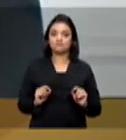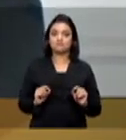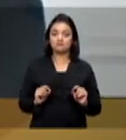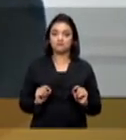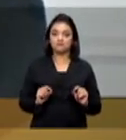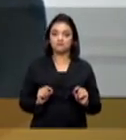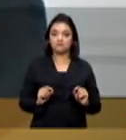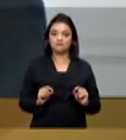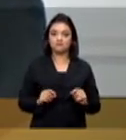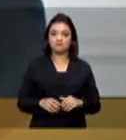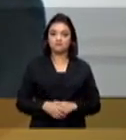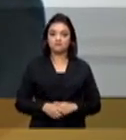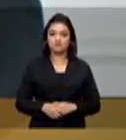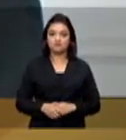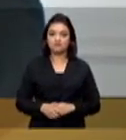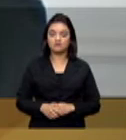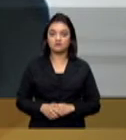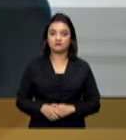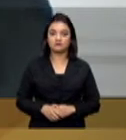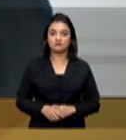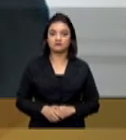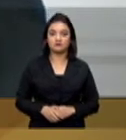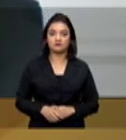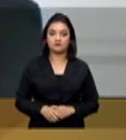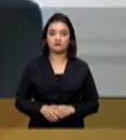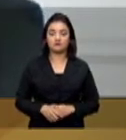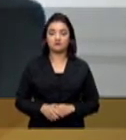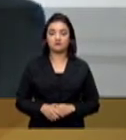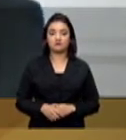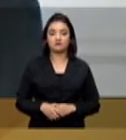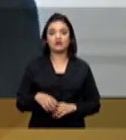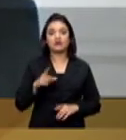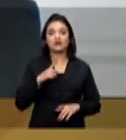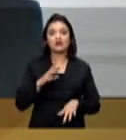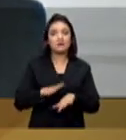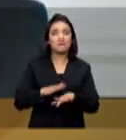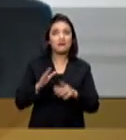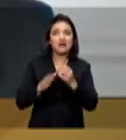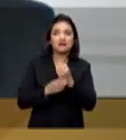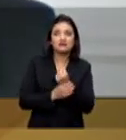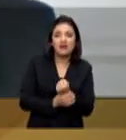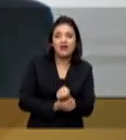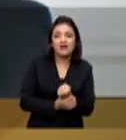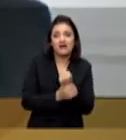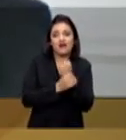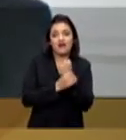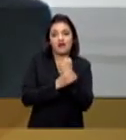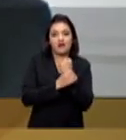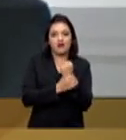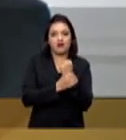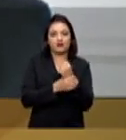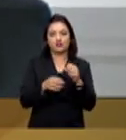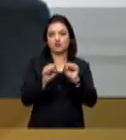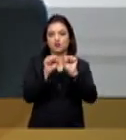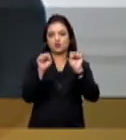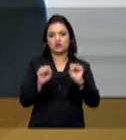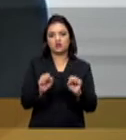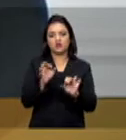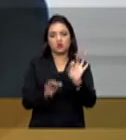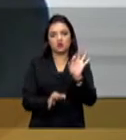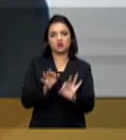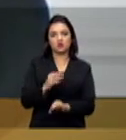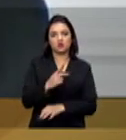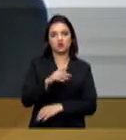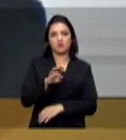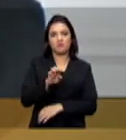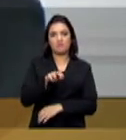mais tradicionais e mais importantes garantias do sistema jurídico penal, não